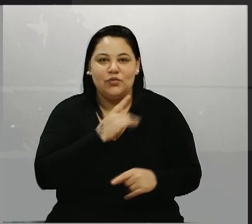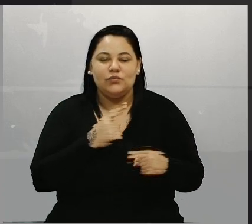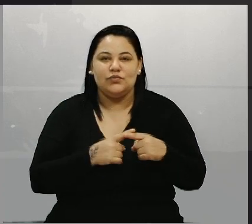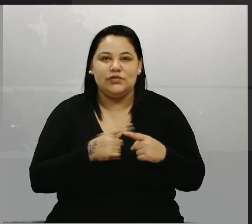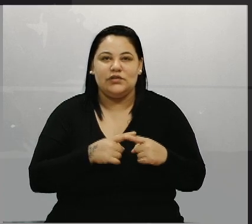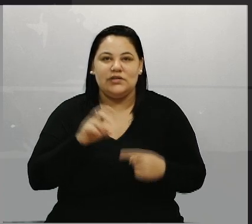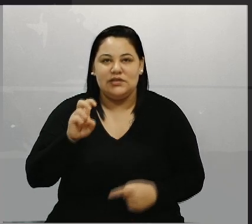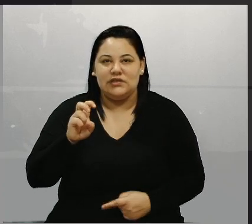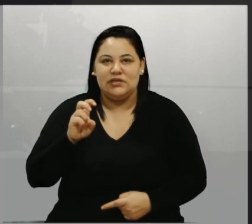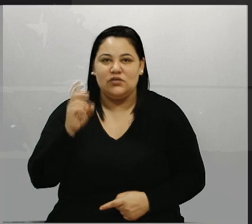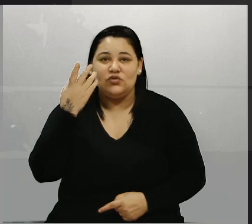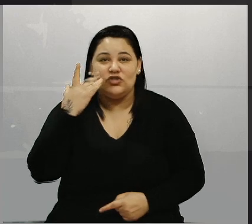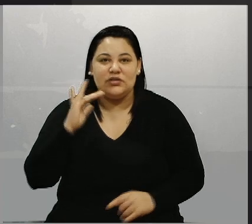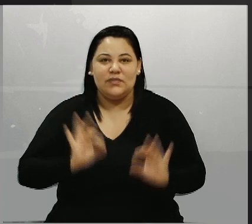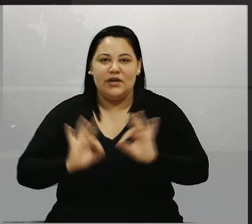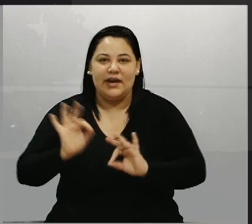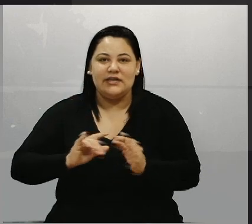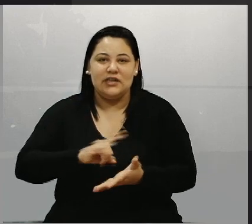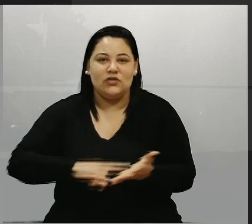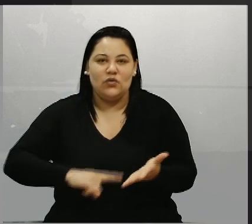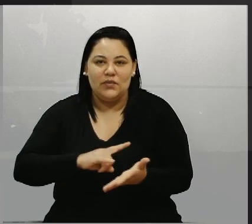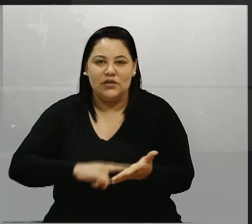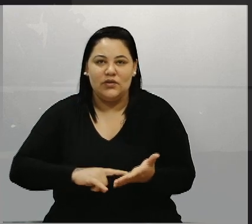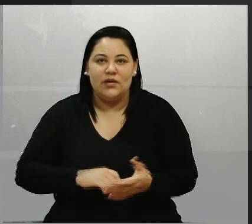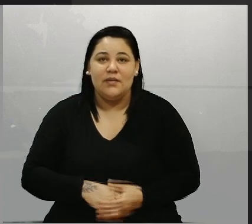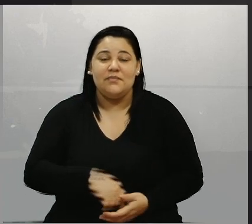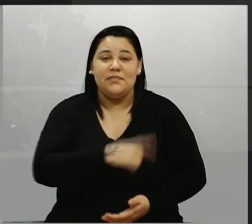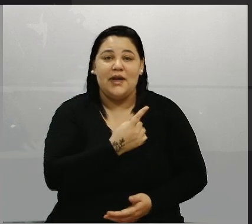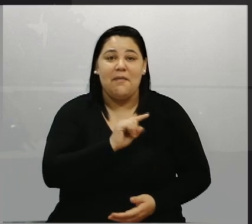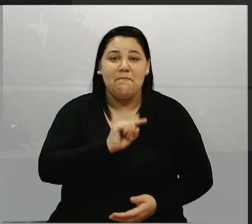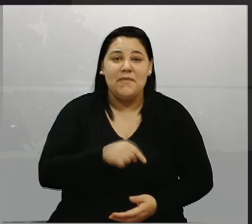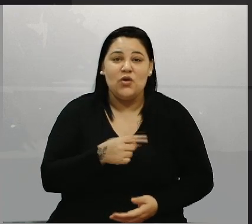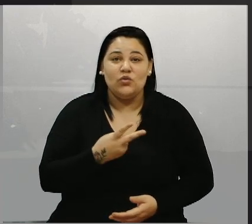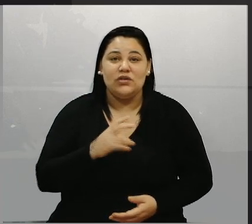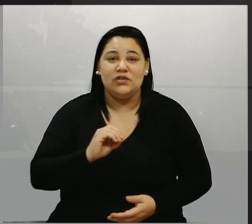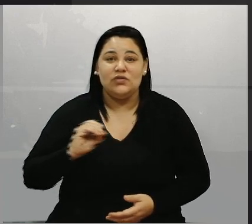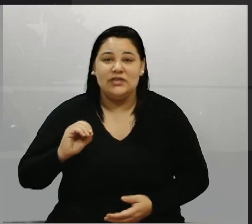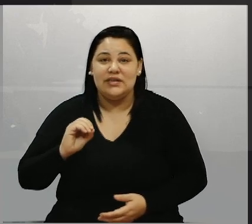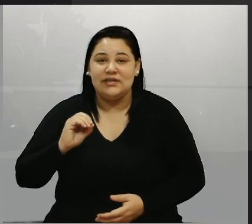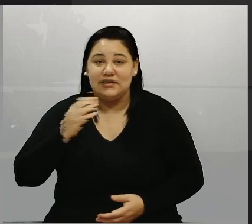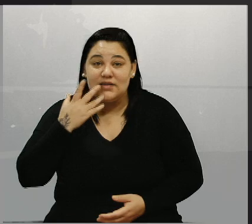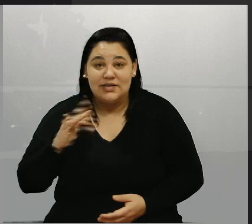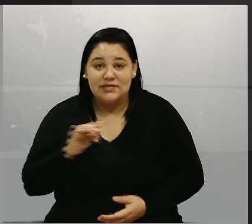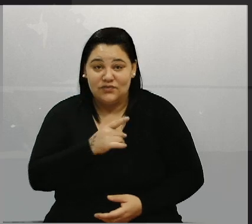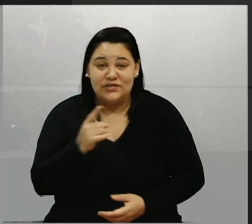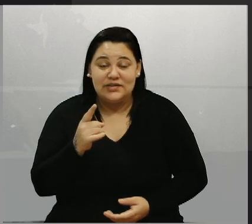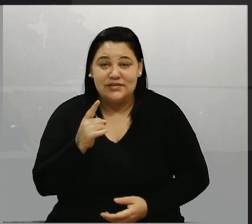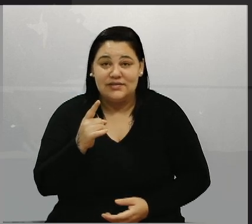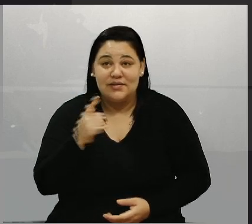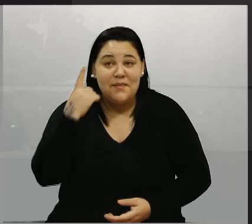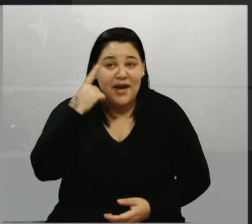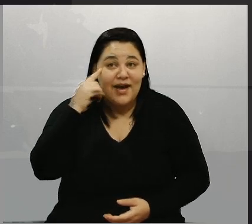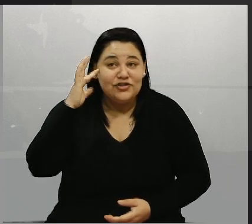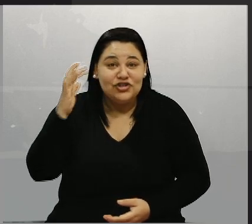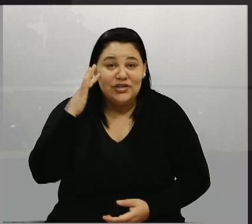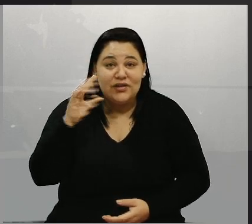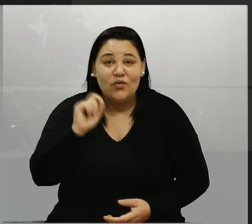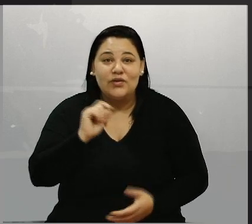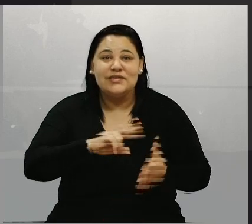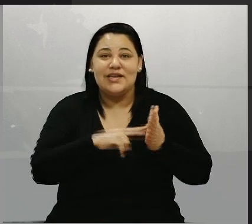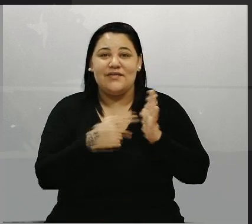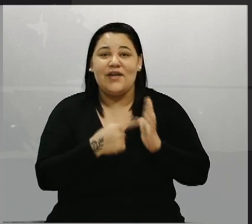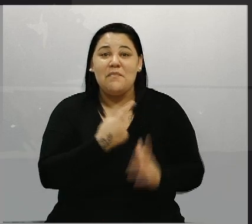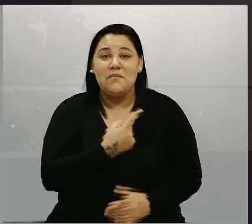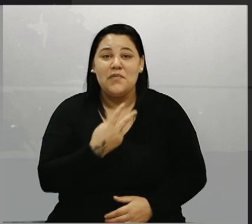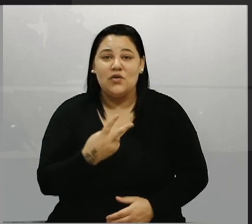para as documentações. Para 1.200 alunos. Vocês têm noção do que é isso? 1.200